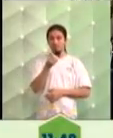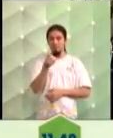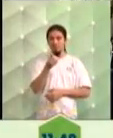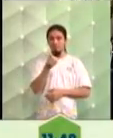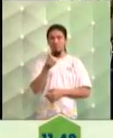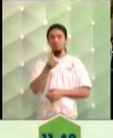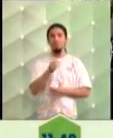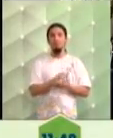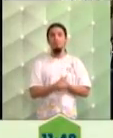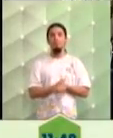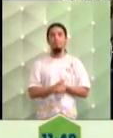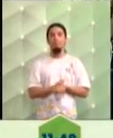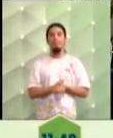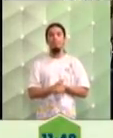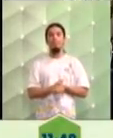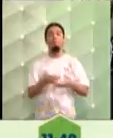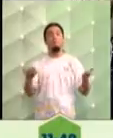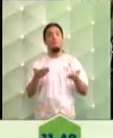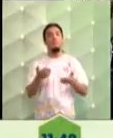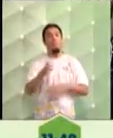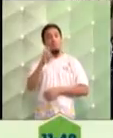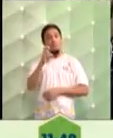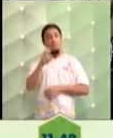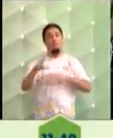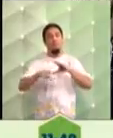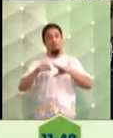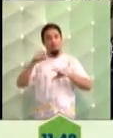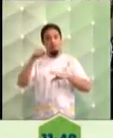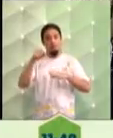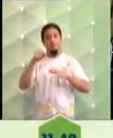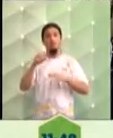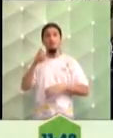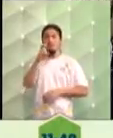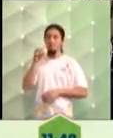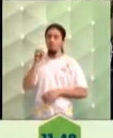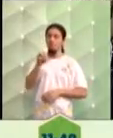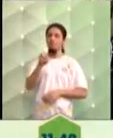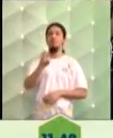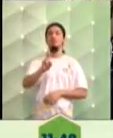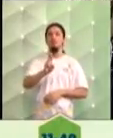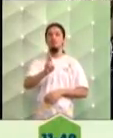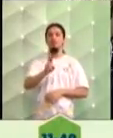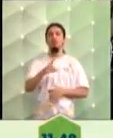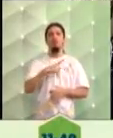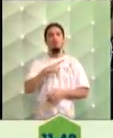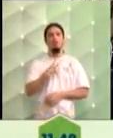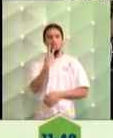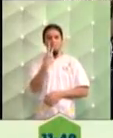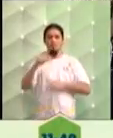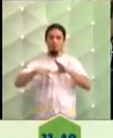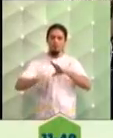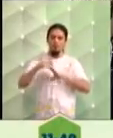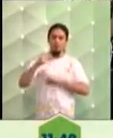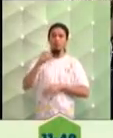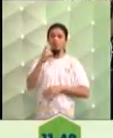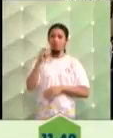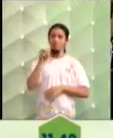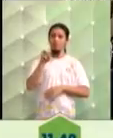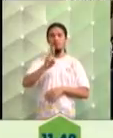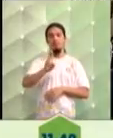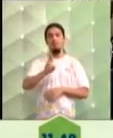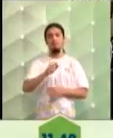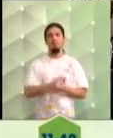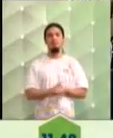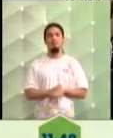6, 5. Da quinta premiação agora e a quinta, R$5.000 ainda. Nós temos ainda 2 prêmios de R$5.000. Vamos lá,